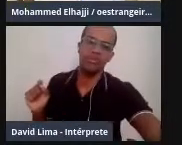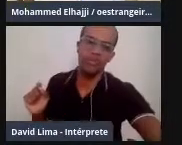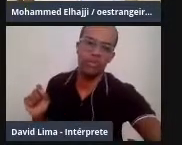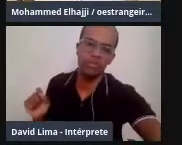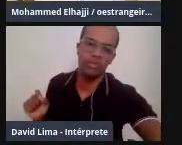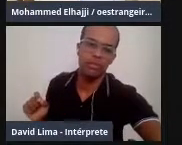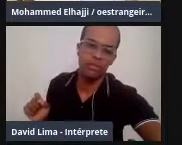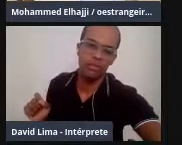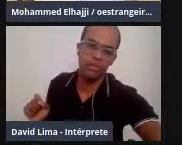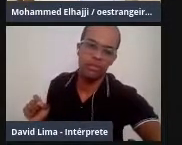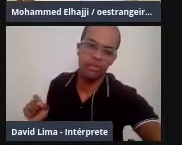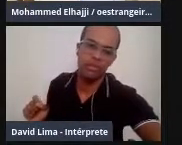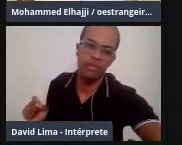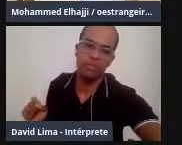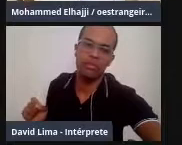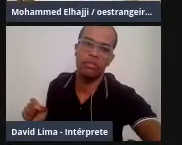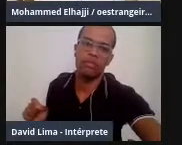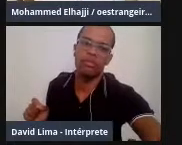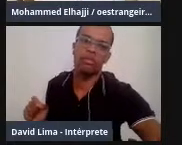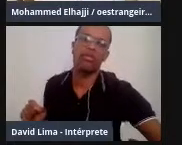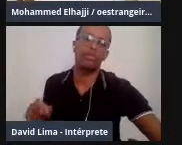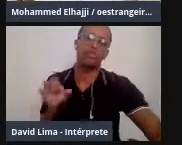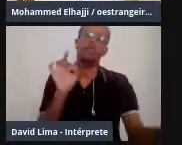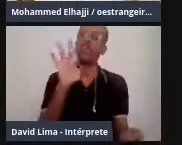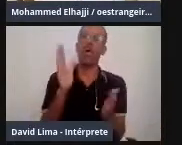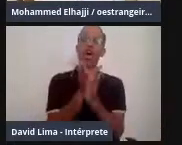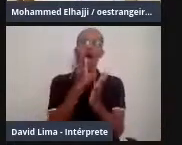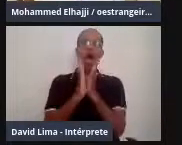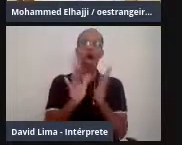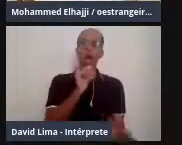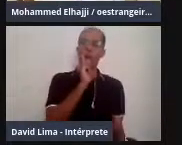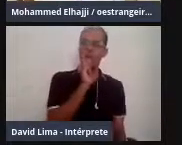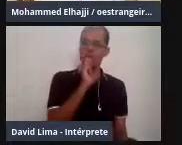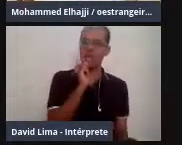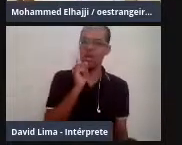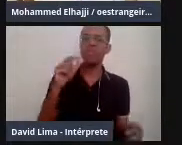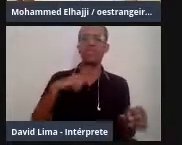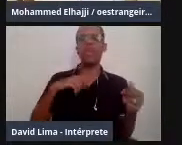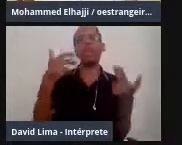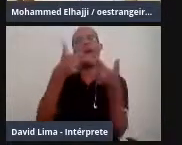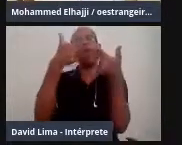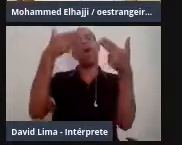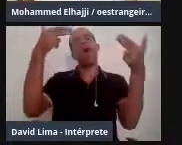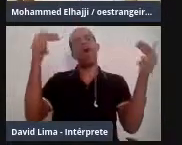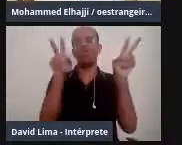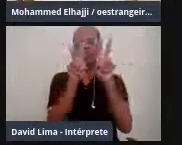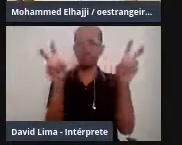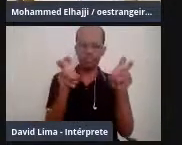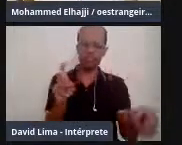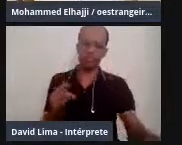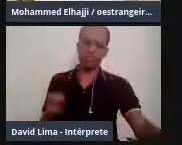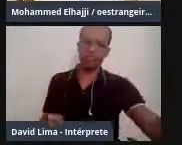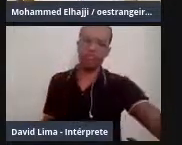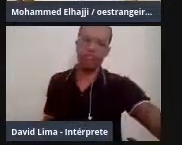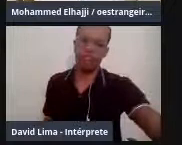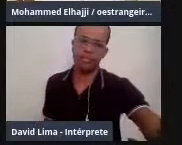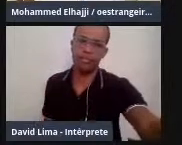gênero. Esses são só exemplos, né? Nós temos vários eventos nesse sentido. Próximo.